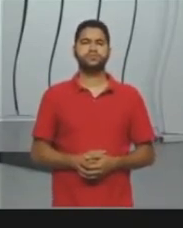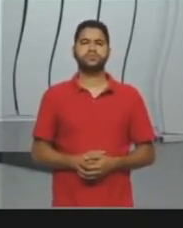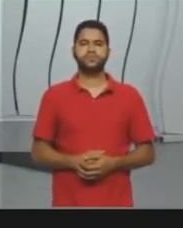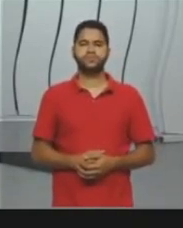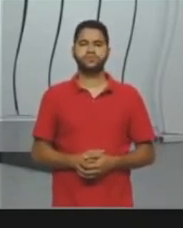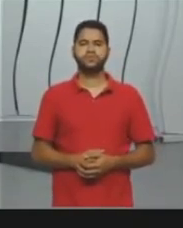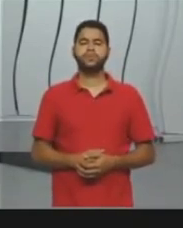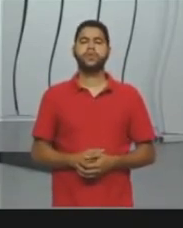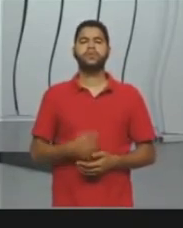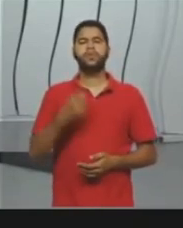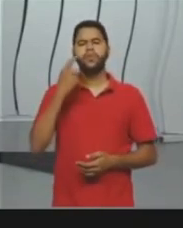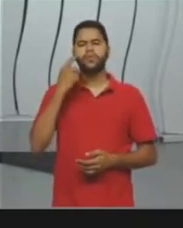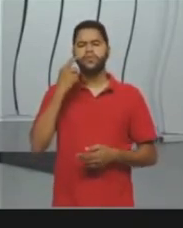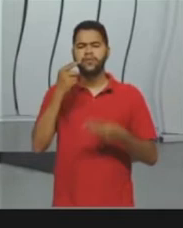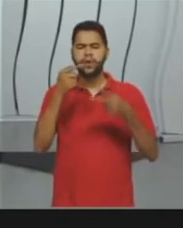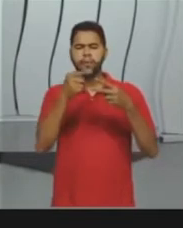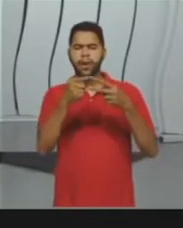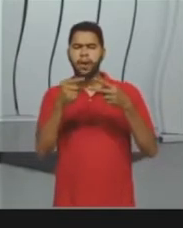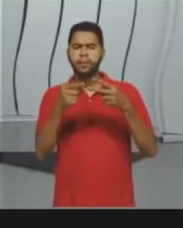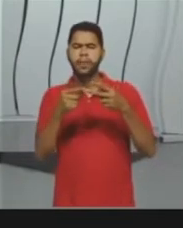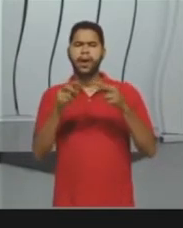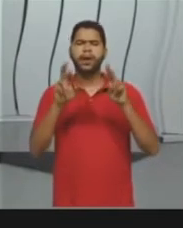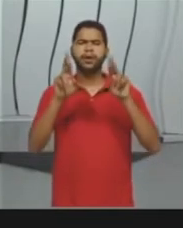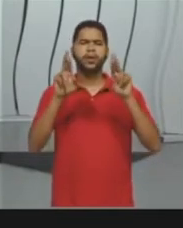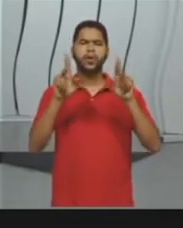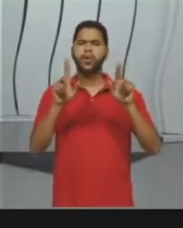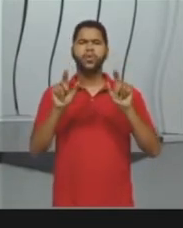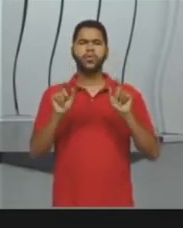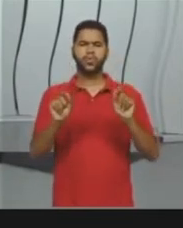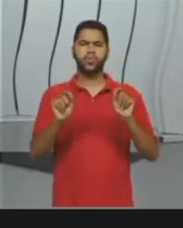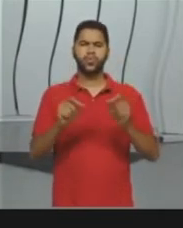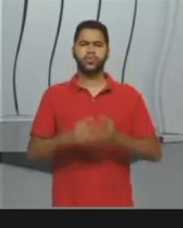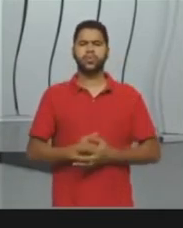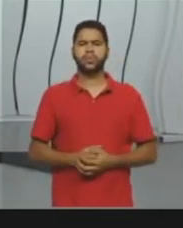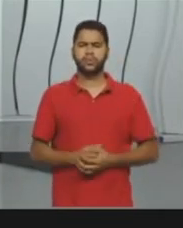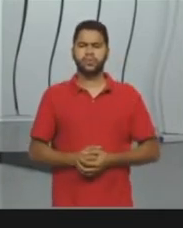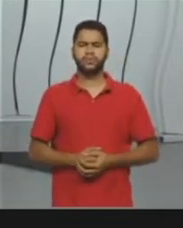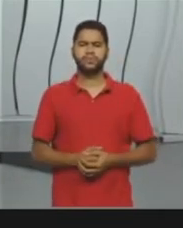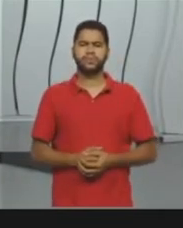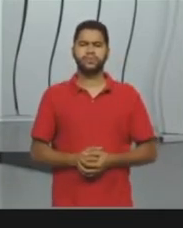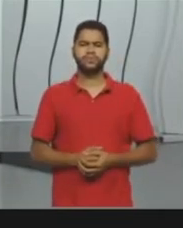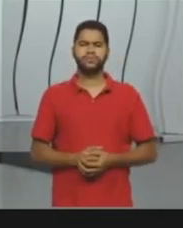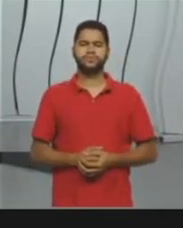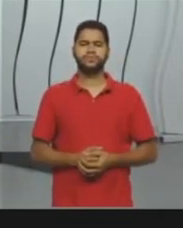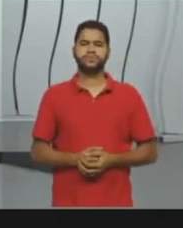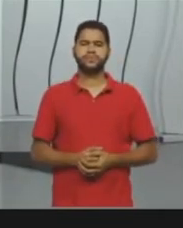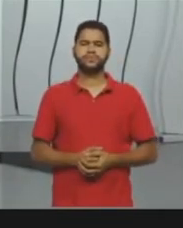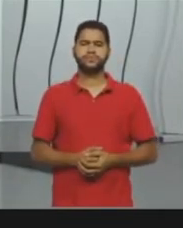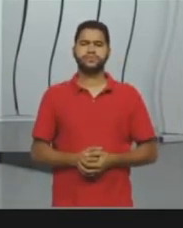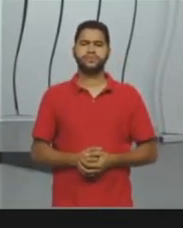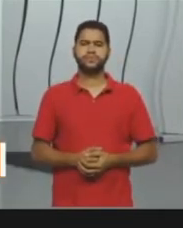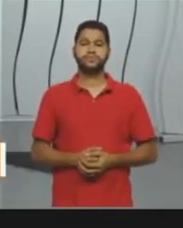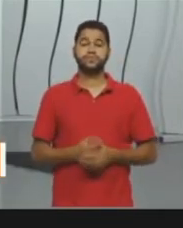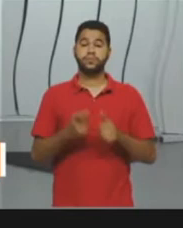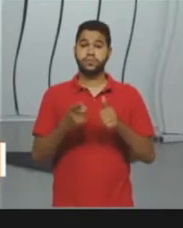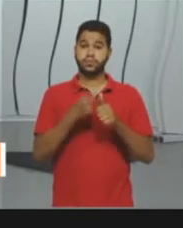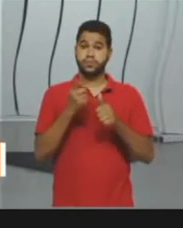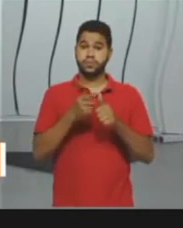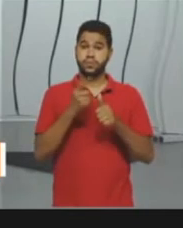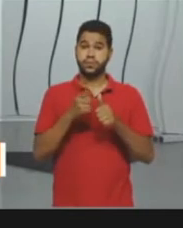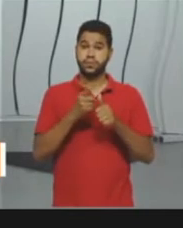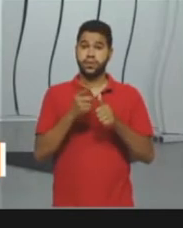quimiosintetizantes. Vamos ver a diferença aí entre esses dois tipos de organismos autótrofos. Vamos ver primeiro os